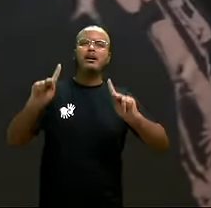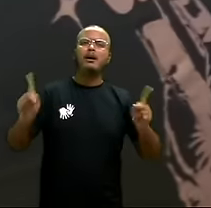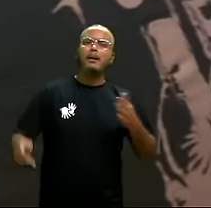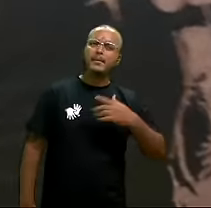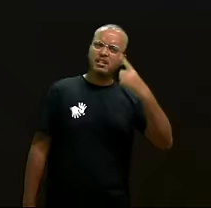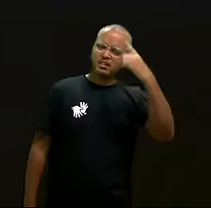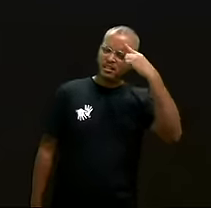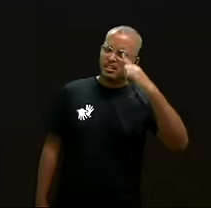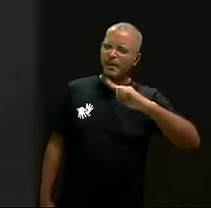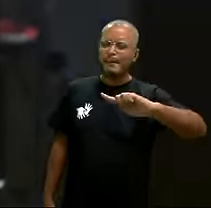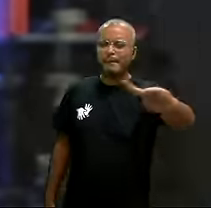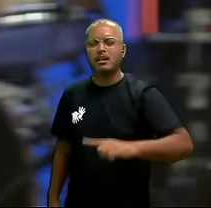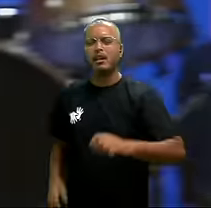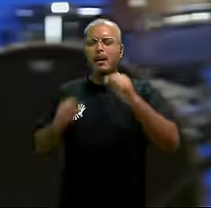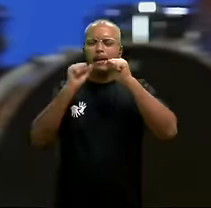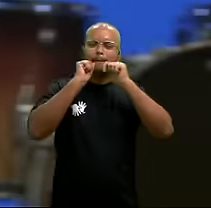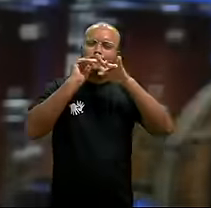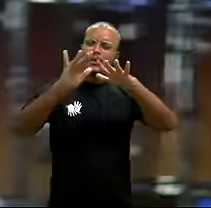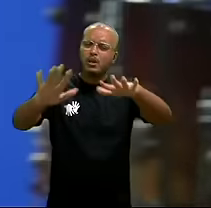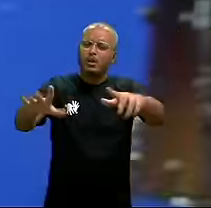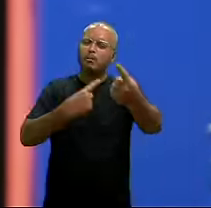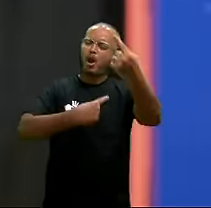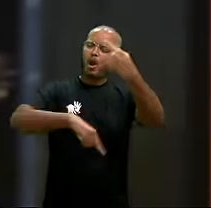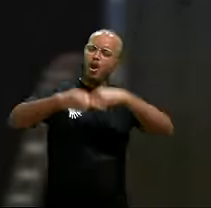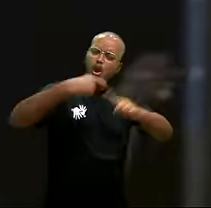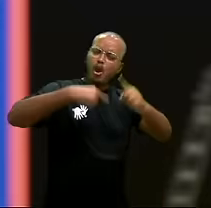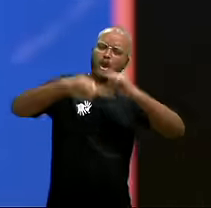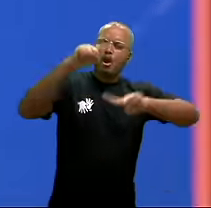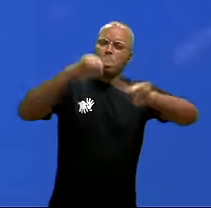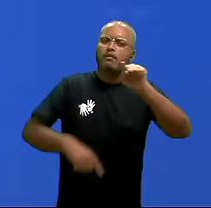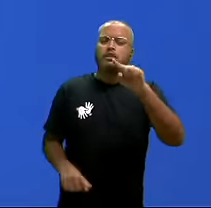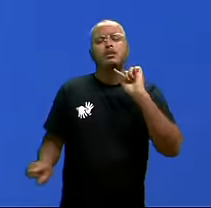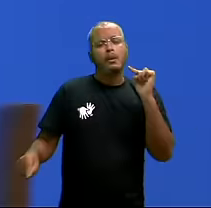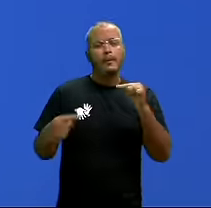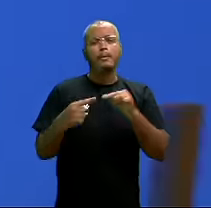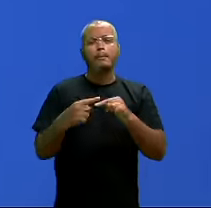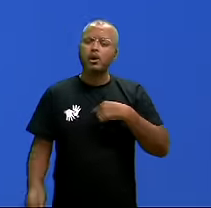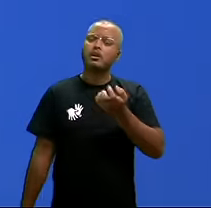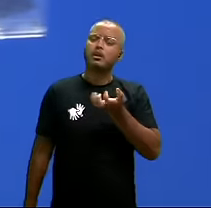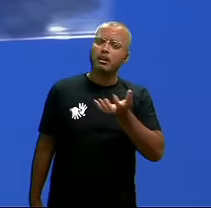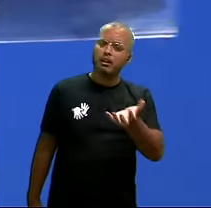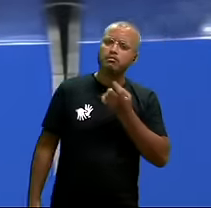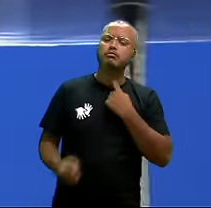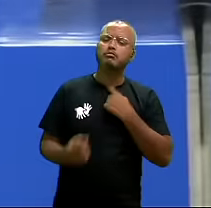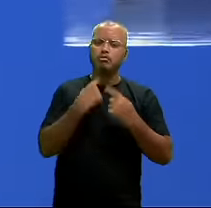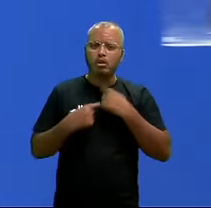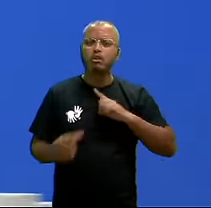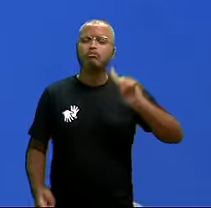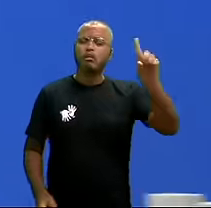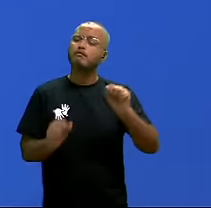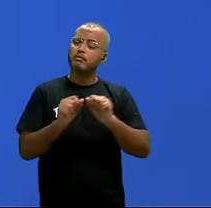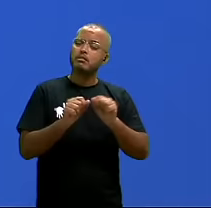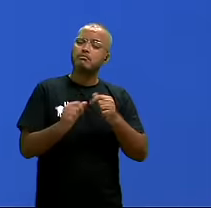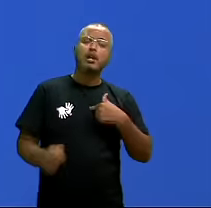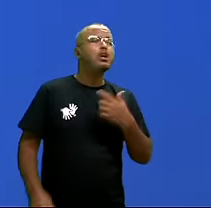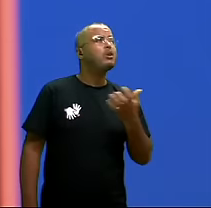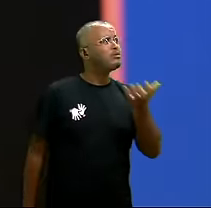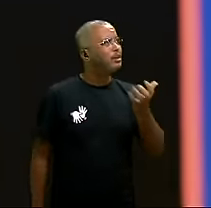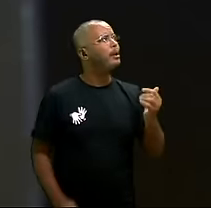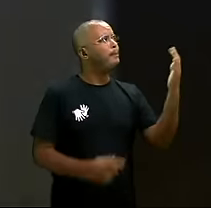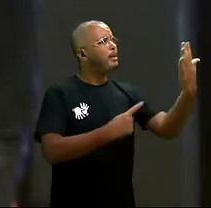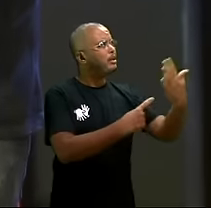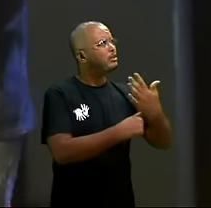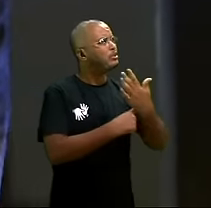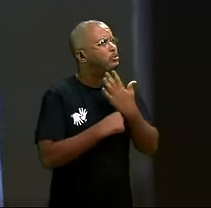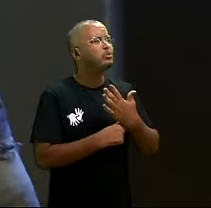Essa vai ser uma semana abençoada, próspera. Você tem que ser intencional. Você tem que querer fazer a vontade de Deus. Deus, eu quero fazer a tua vontade. Me ajuda, me dá